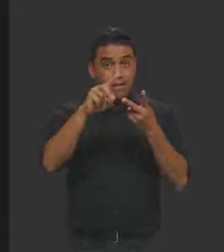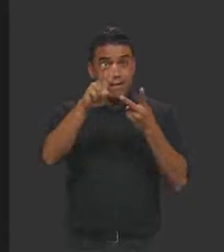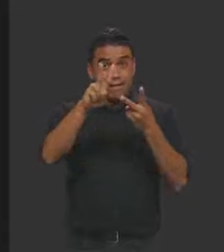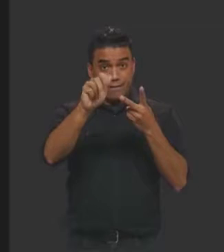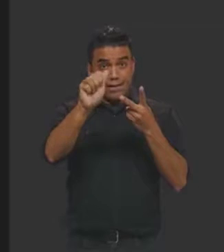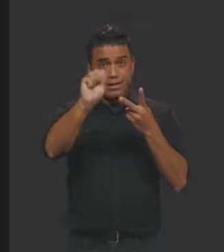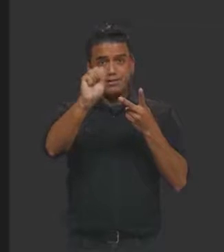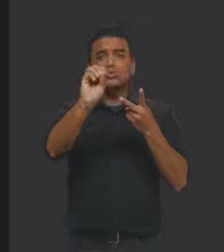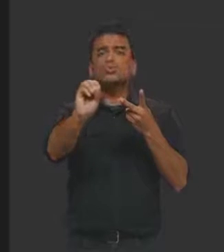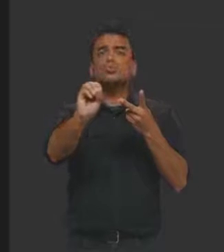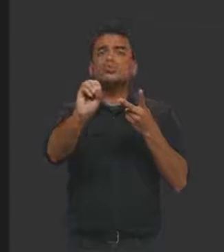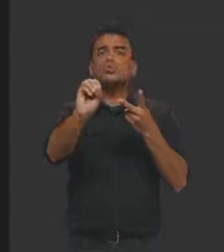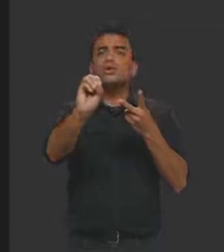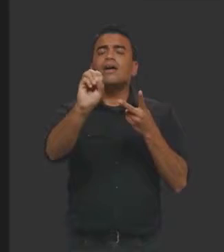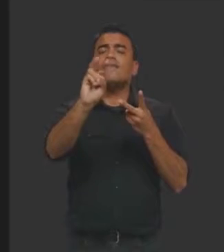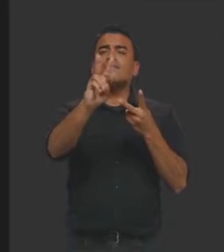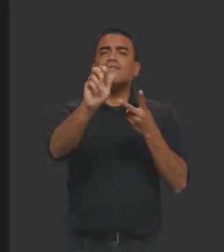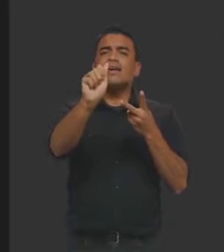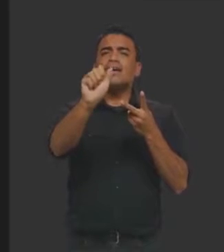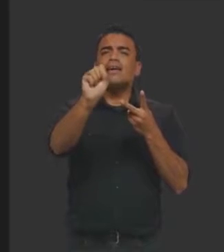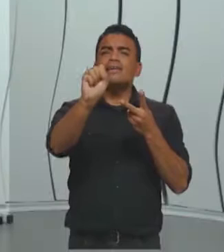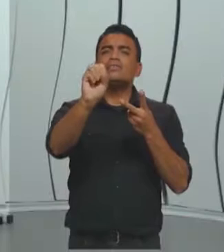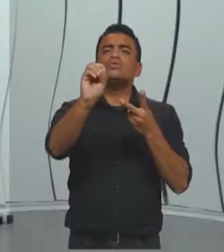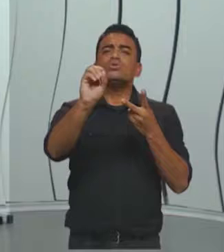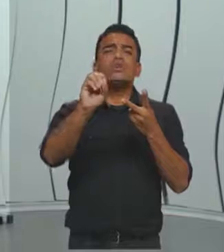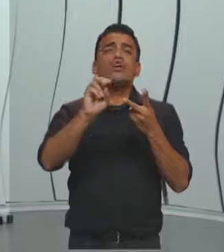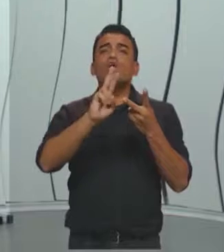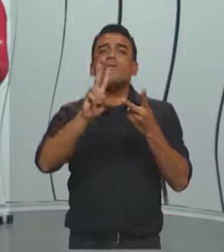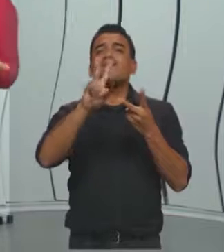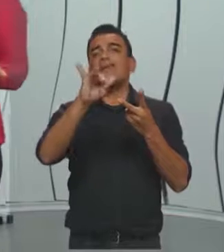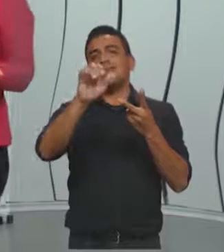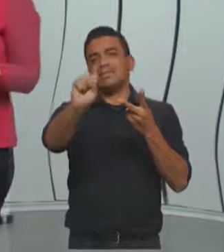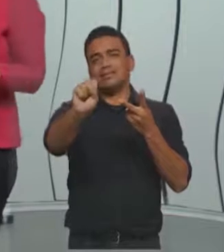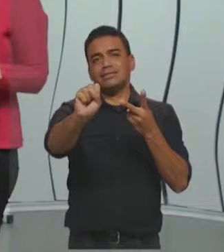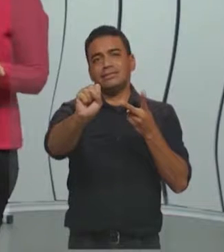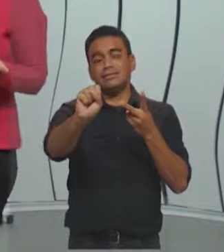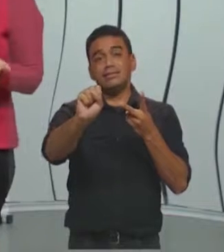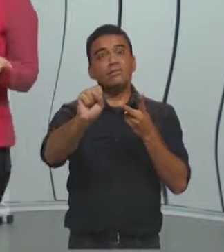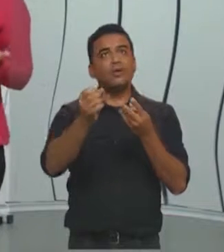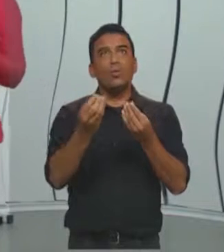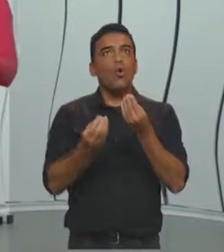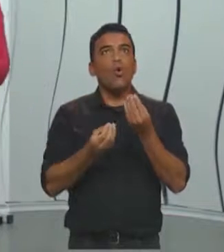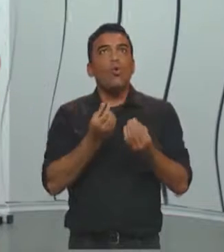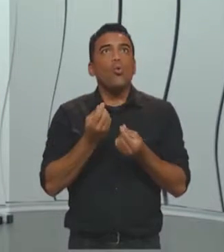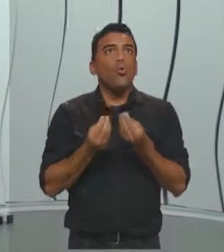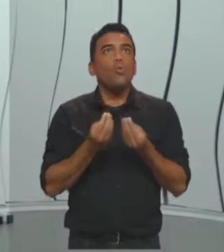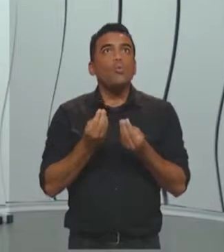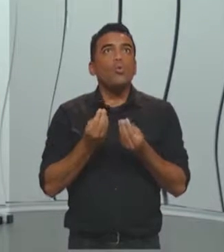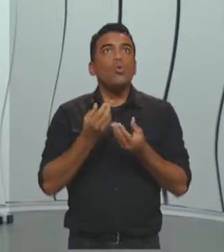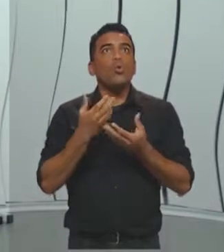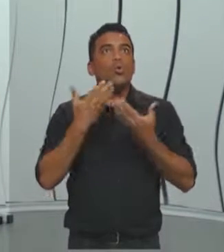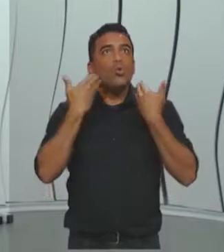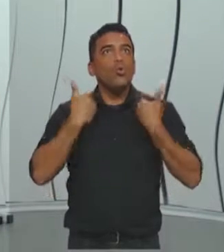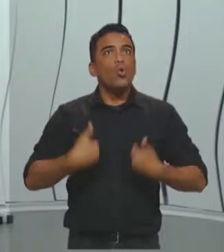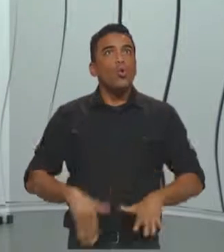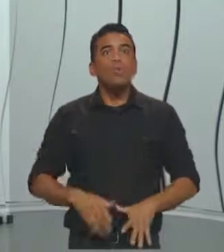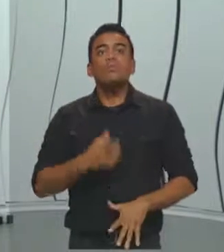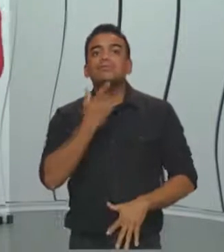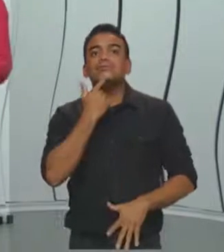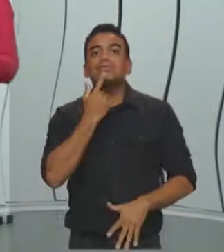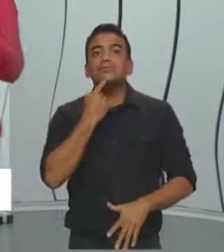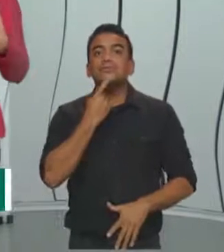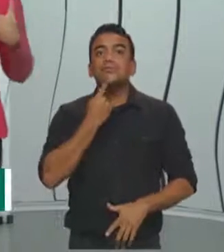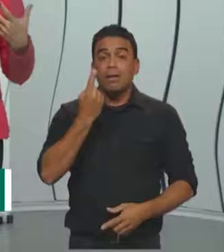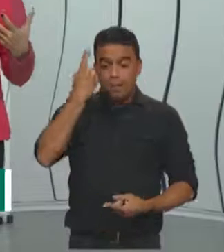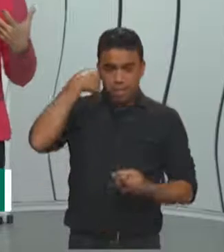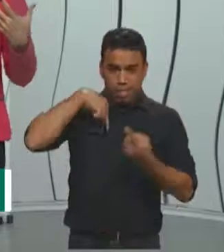coração, nós chamamos de veias. O trajeto do sangue, ele passa por todo o corpo e ele